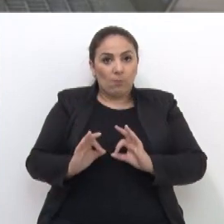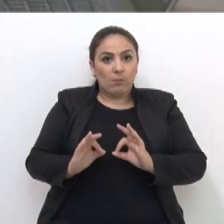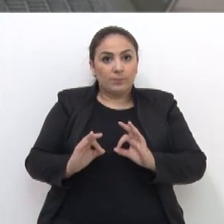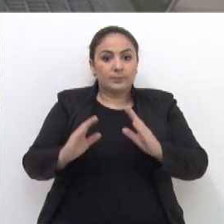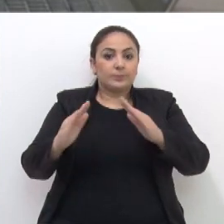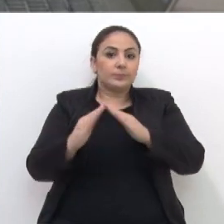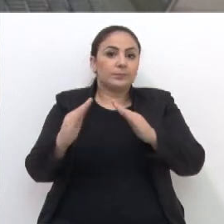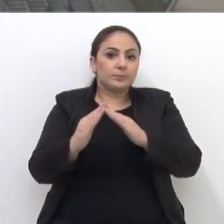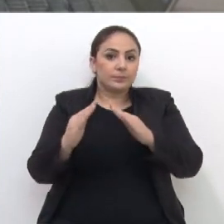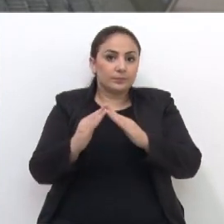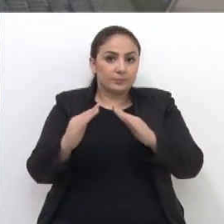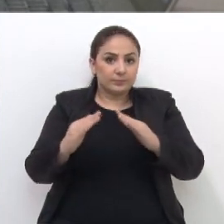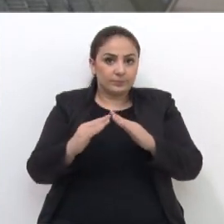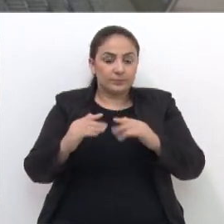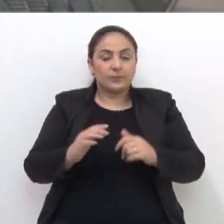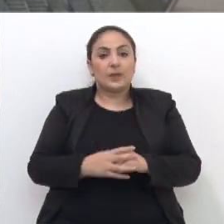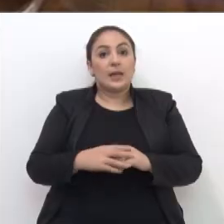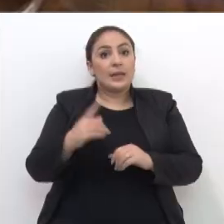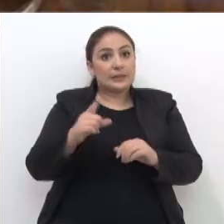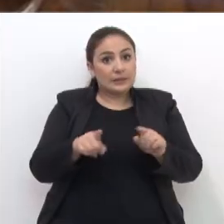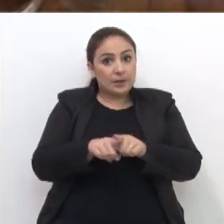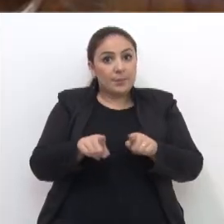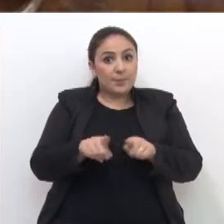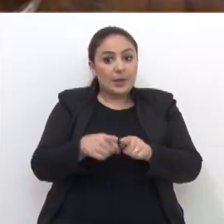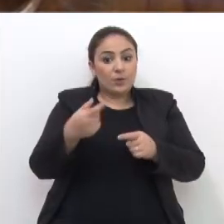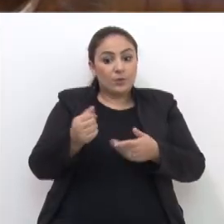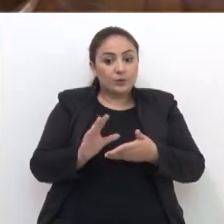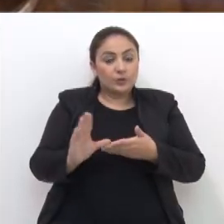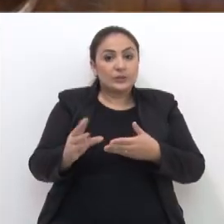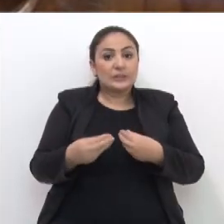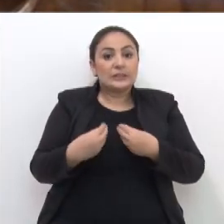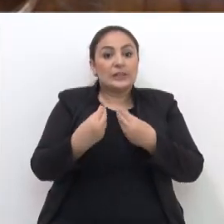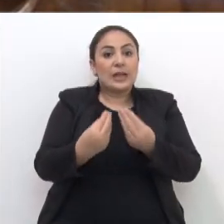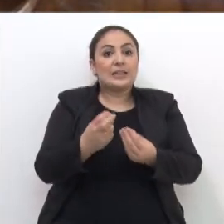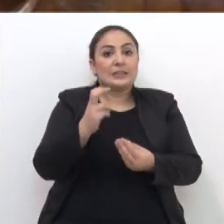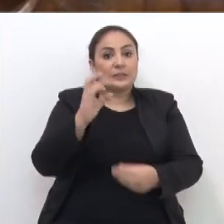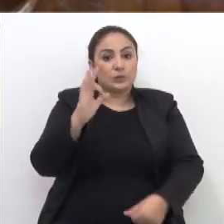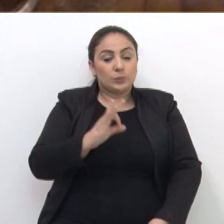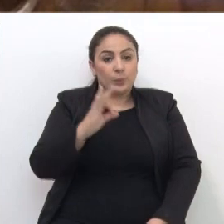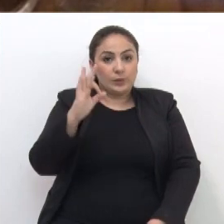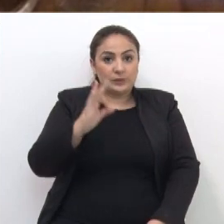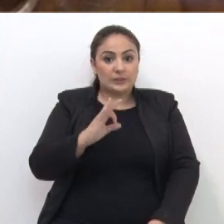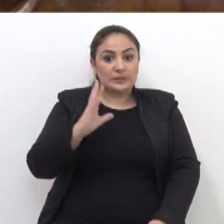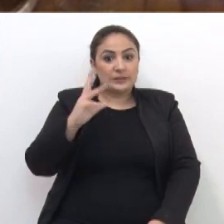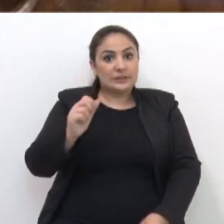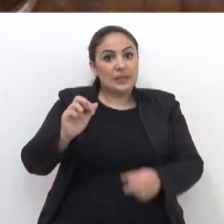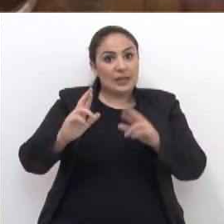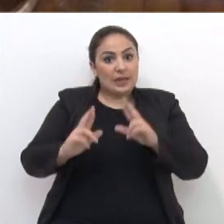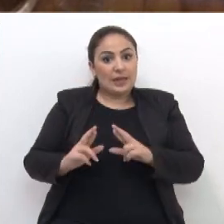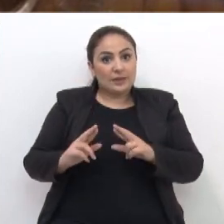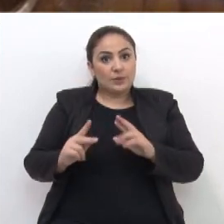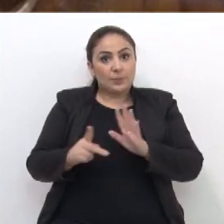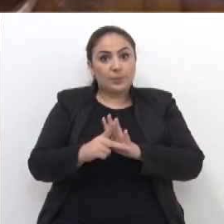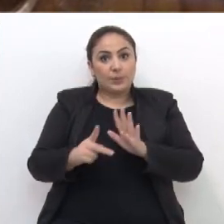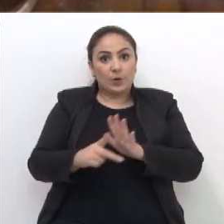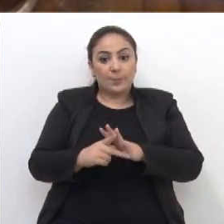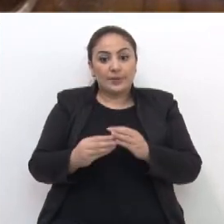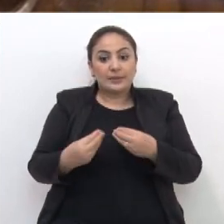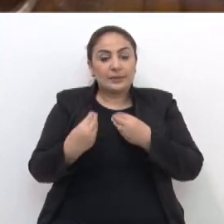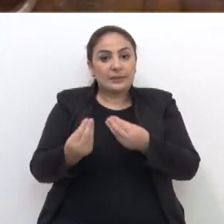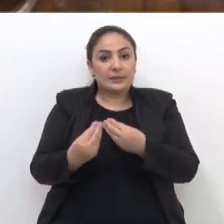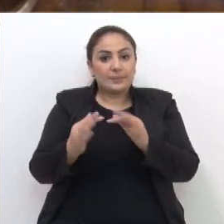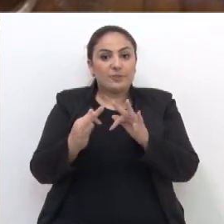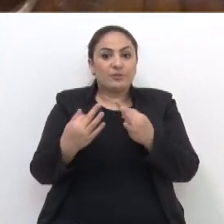ocupações irregulares. Na verdade, não é uma alteração, é uma questão que nós propusemos para um dos investimentos que tem uma